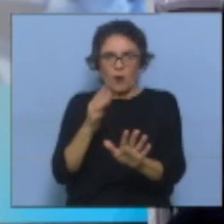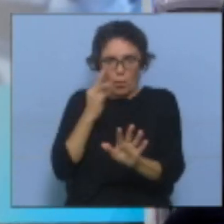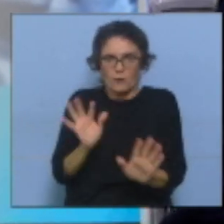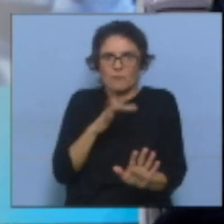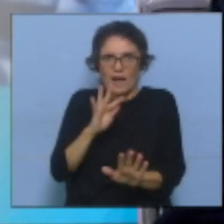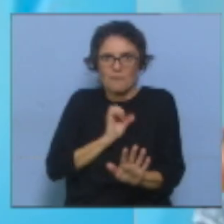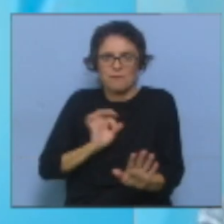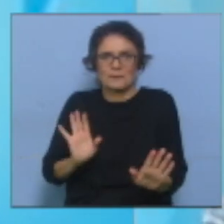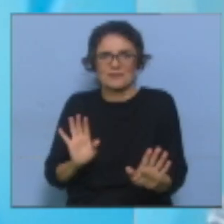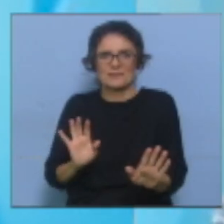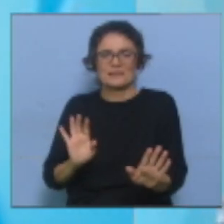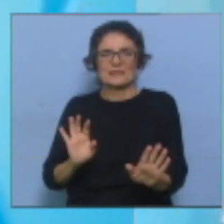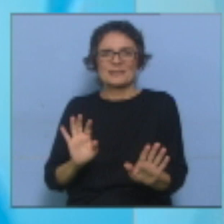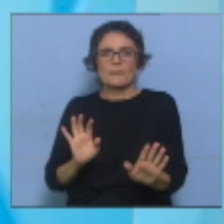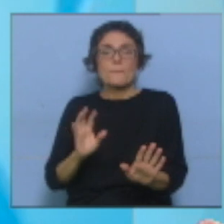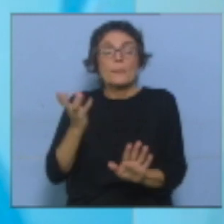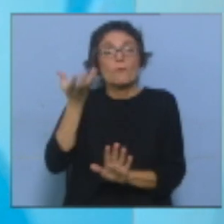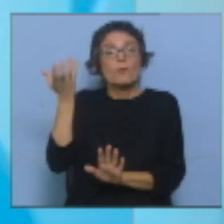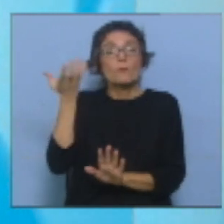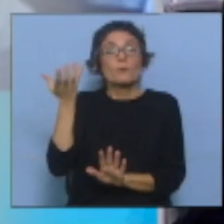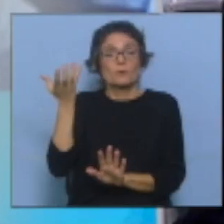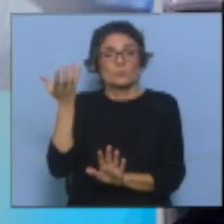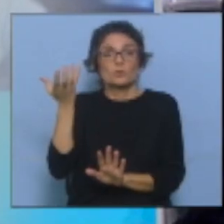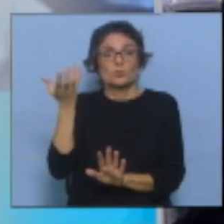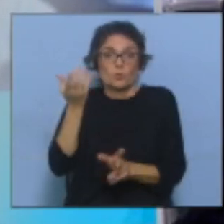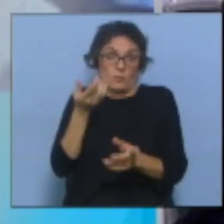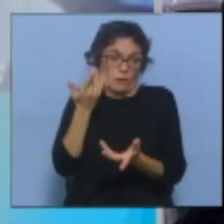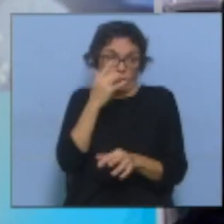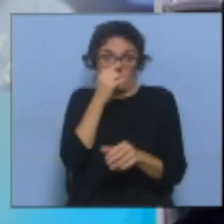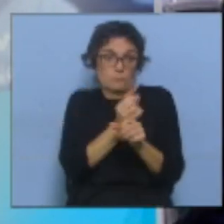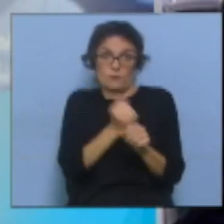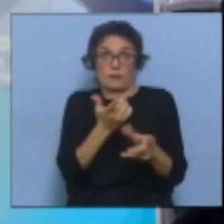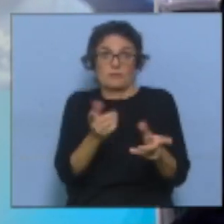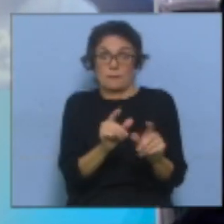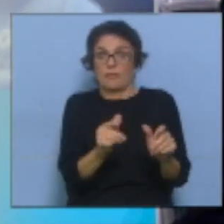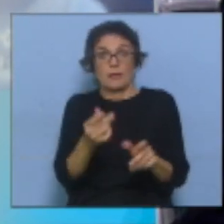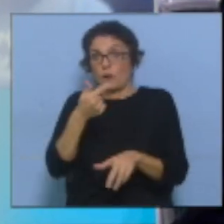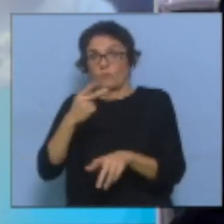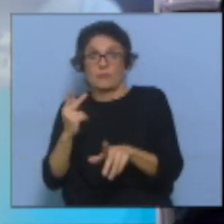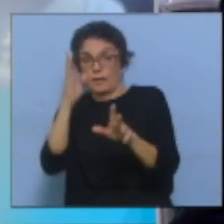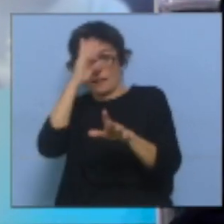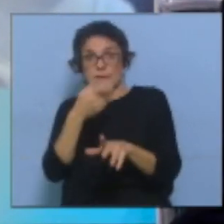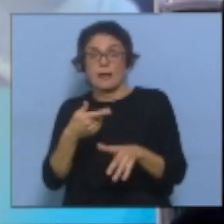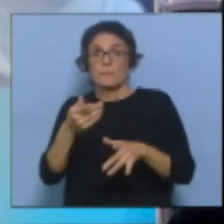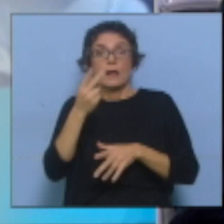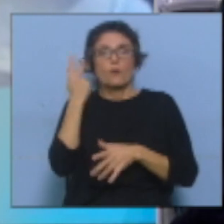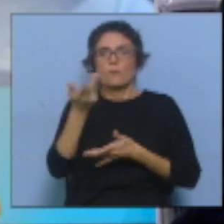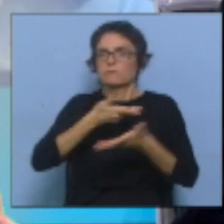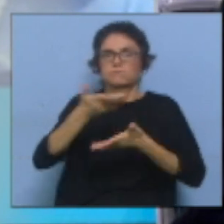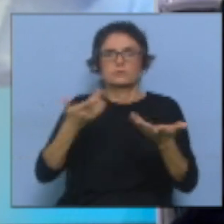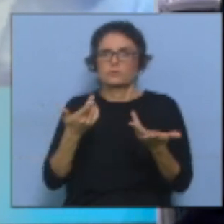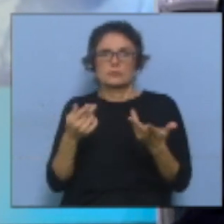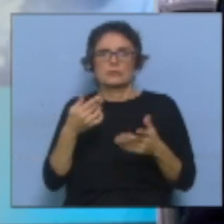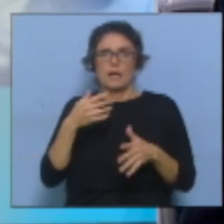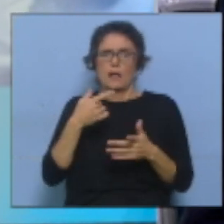isso é que é extraordinário, não é? Temos uma cultura, e quem trabalha nas rádios e nas televisões sabe que há uma vida social muito intensa. Vamos sempre a